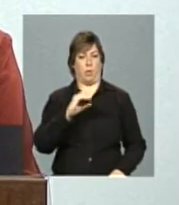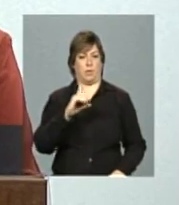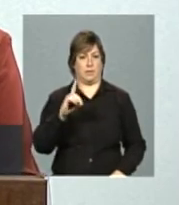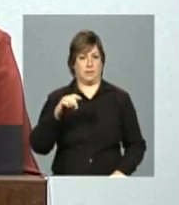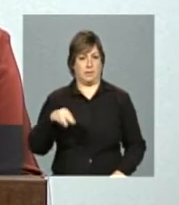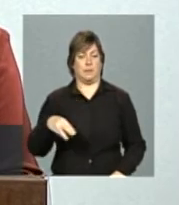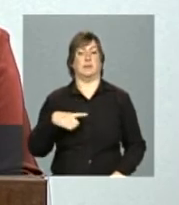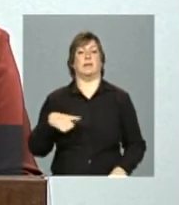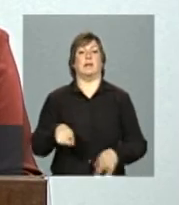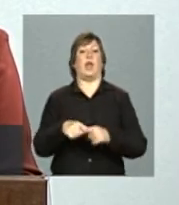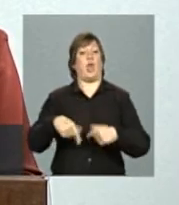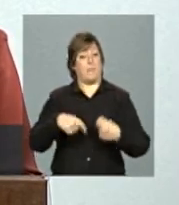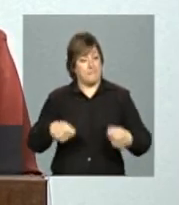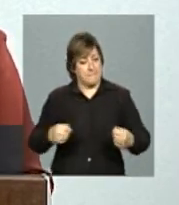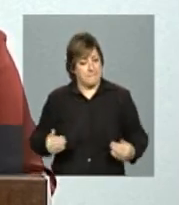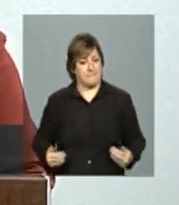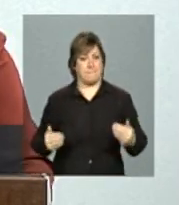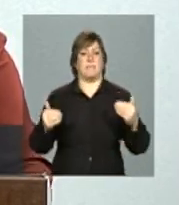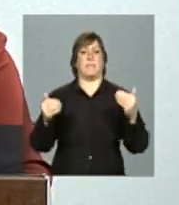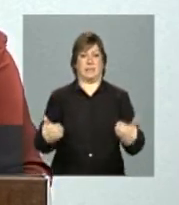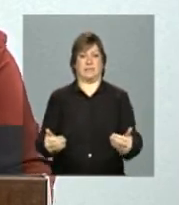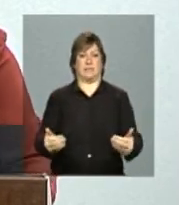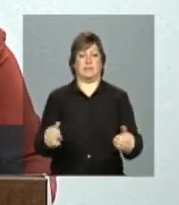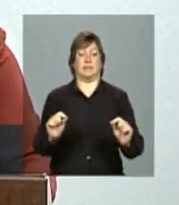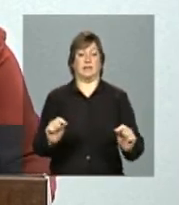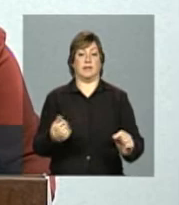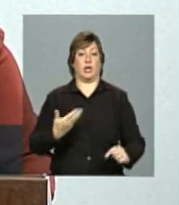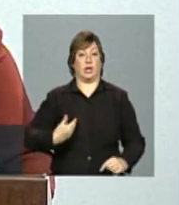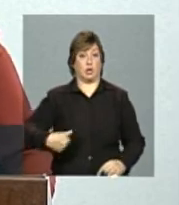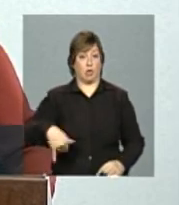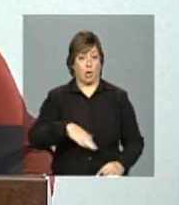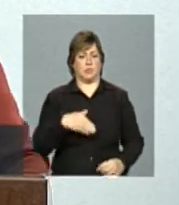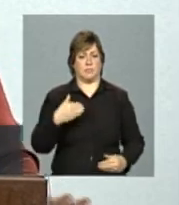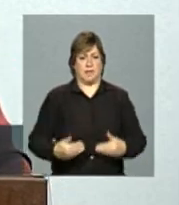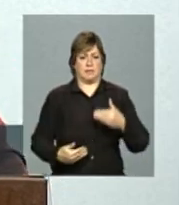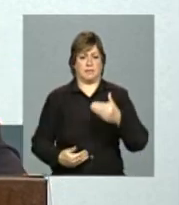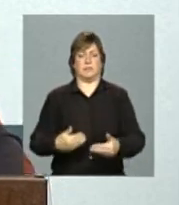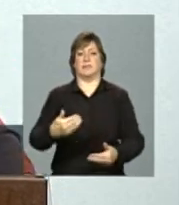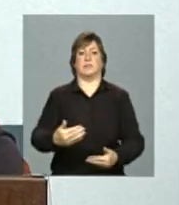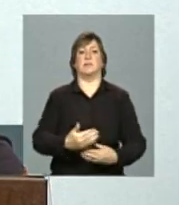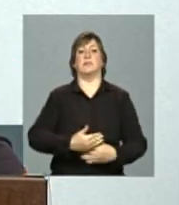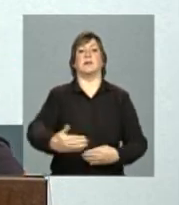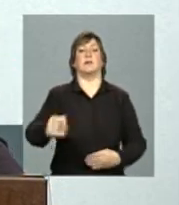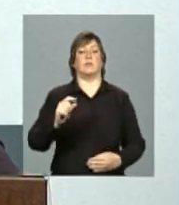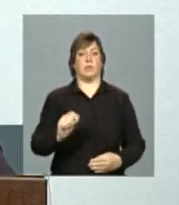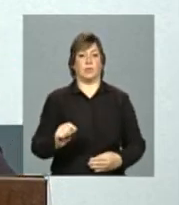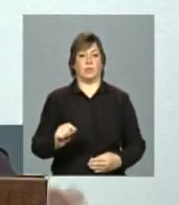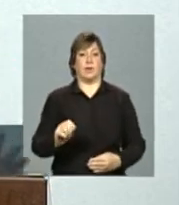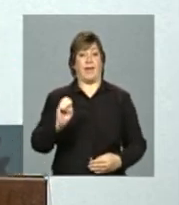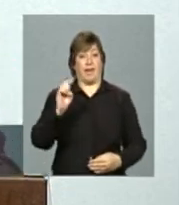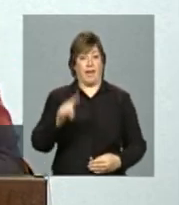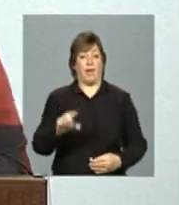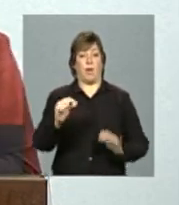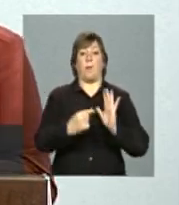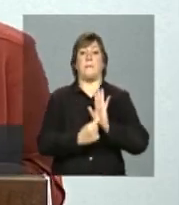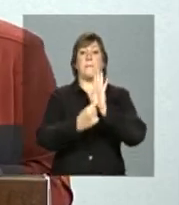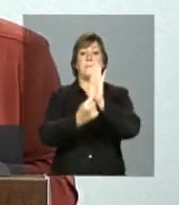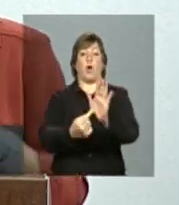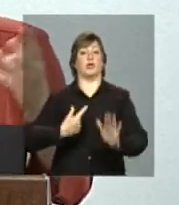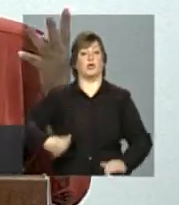frente e os nossos passos à frente são a expressão do nosso